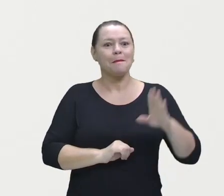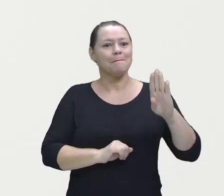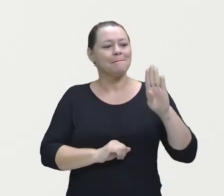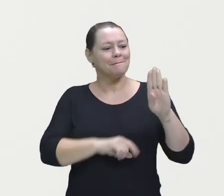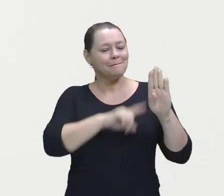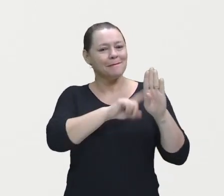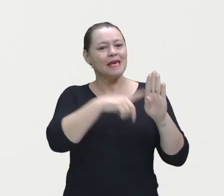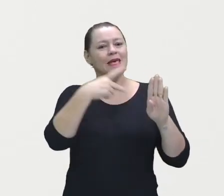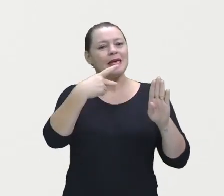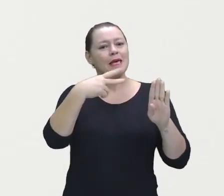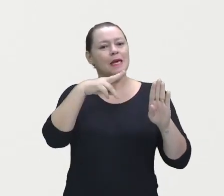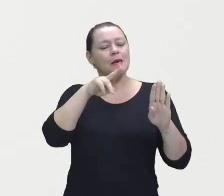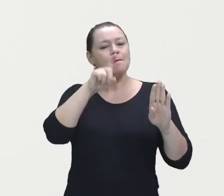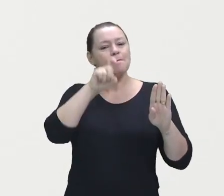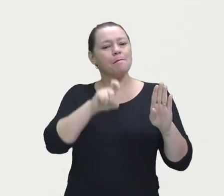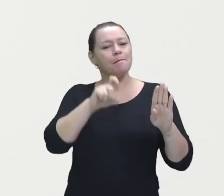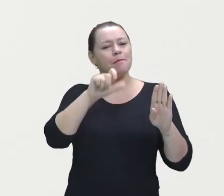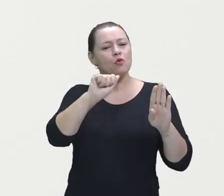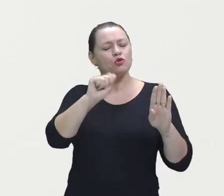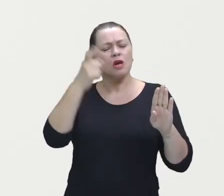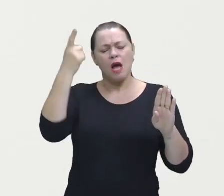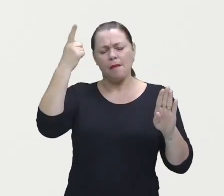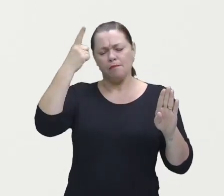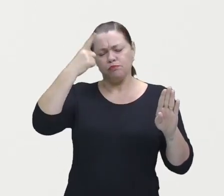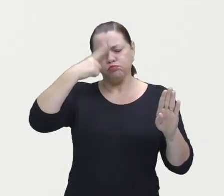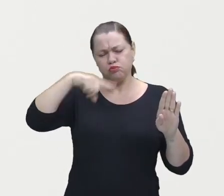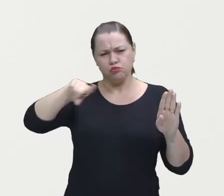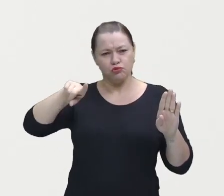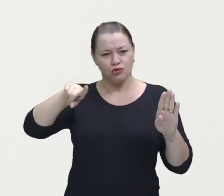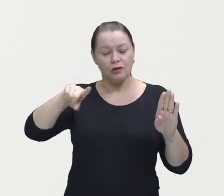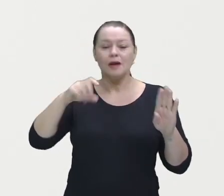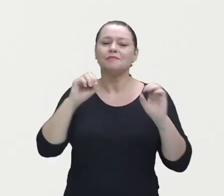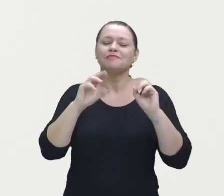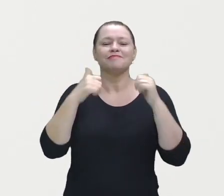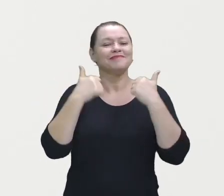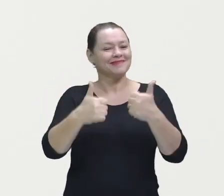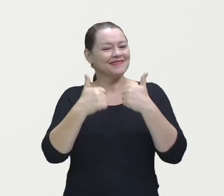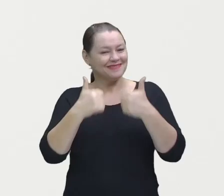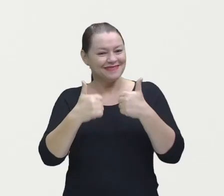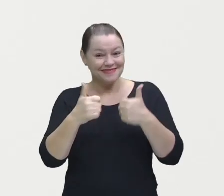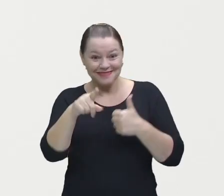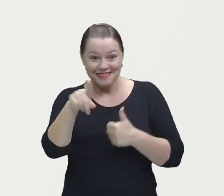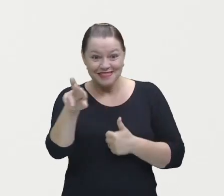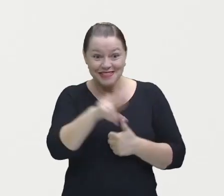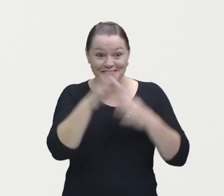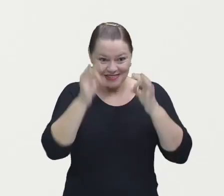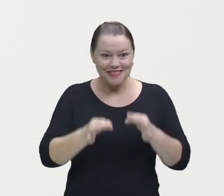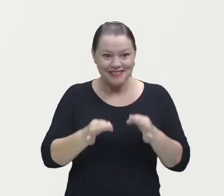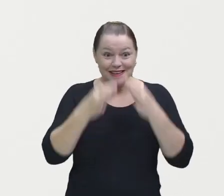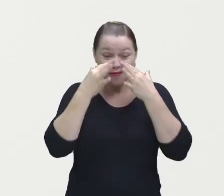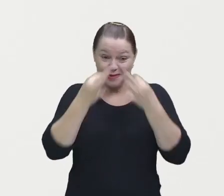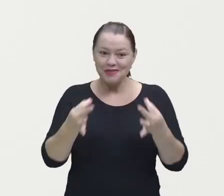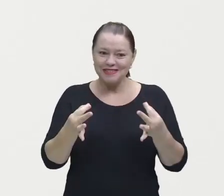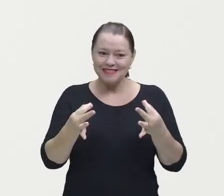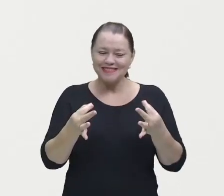Letra B, puxa! Muito bem! Você acertou aí? Prestou atenção?